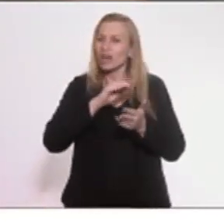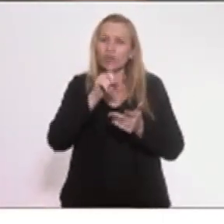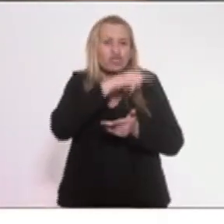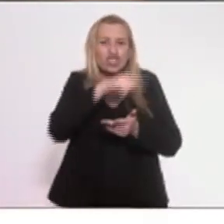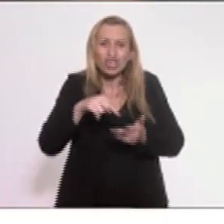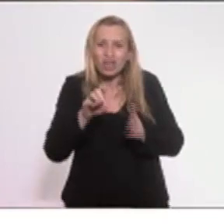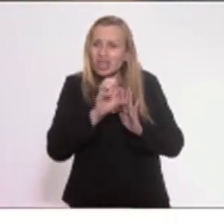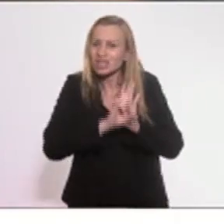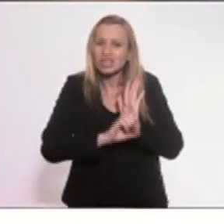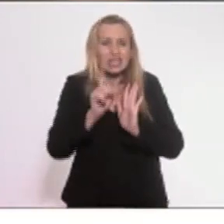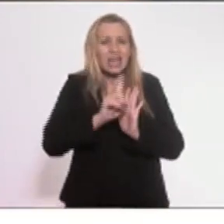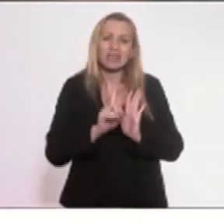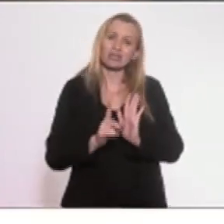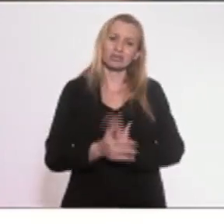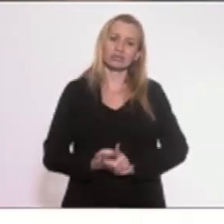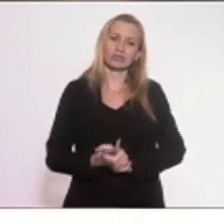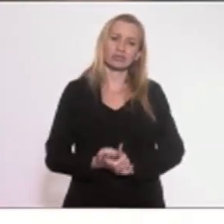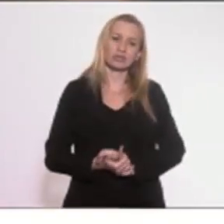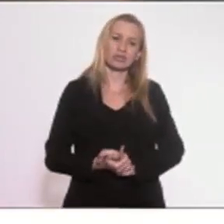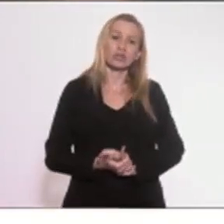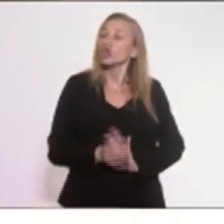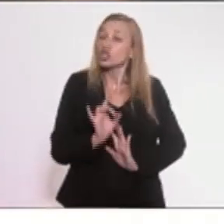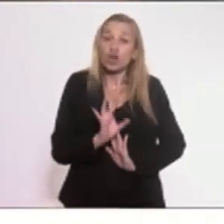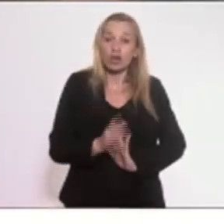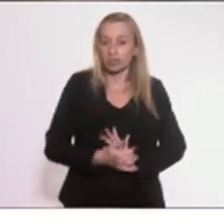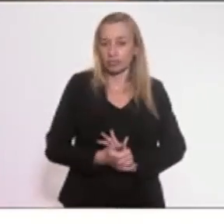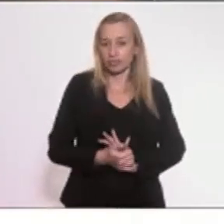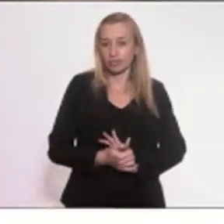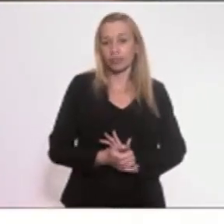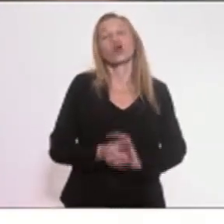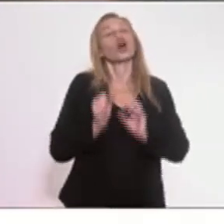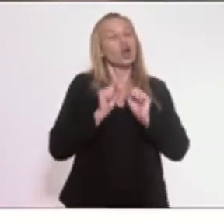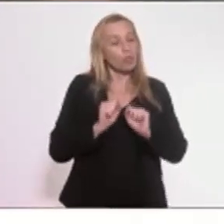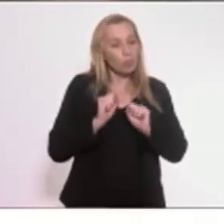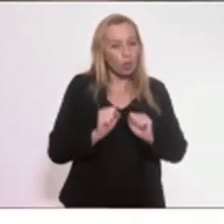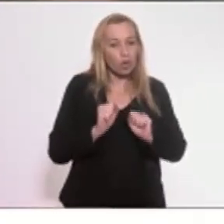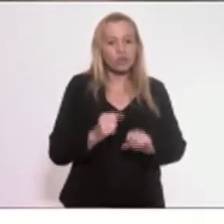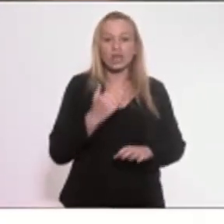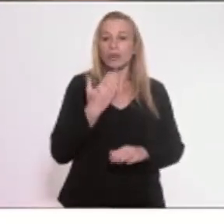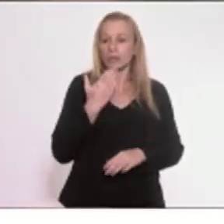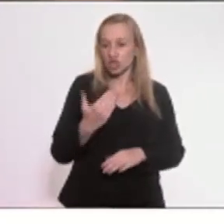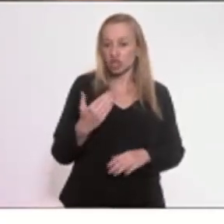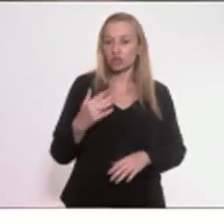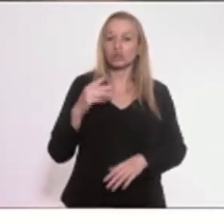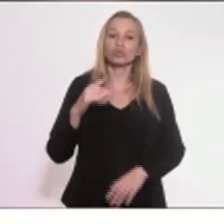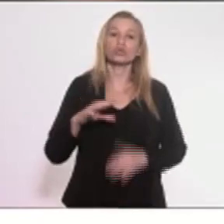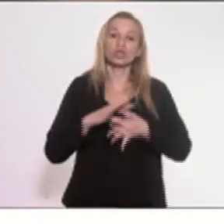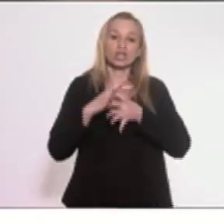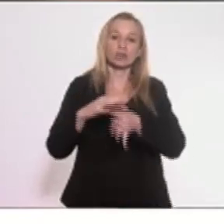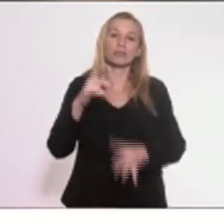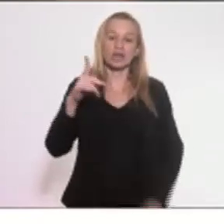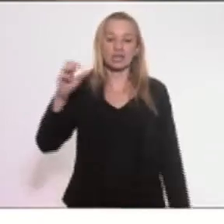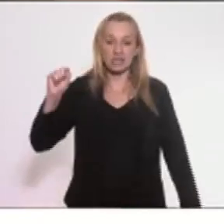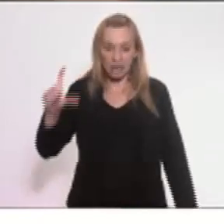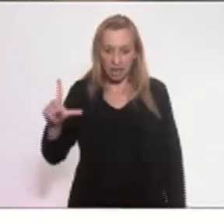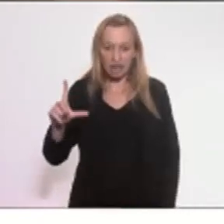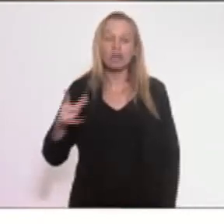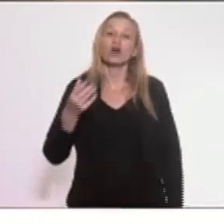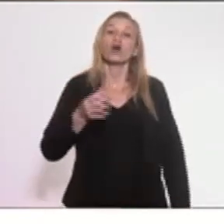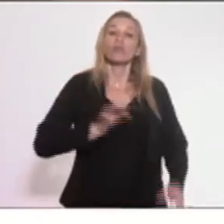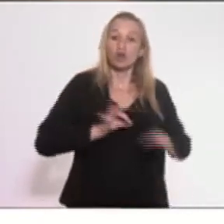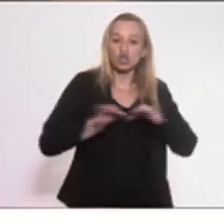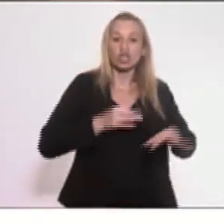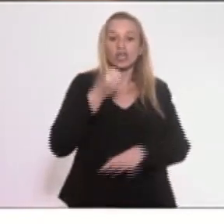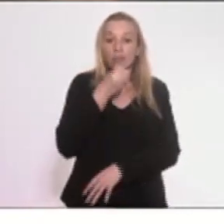processo regimental. Foi isso. Eu posso abrir mão aqui a pedido do líder do PSL, o projeto é bom, e se Vossa Excelência